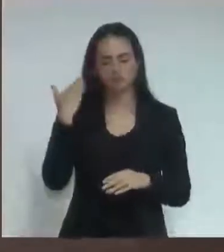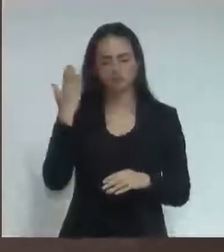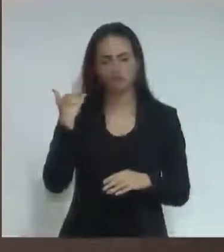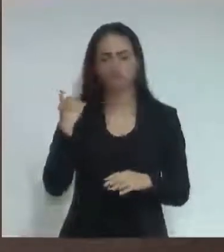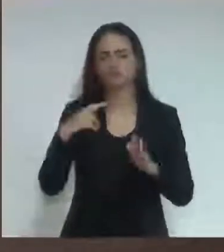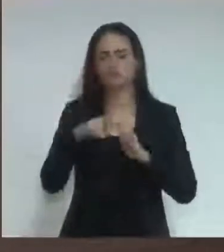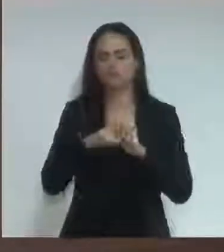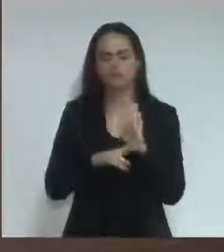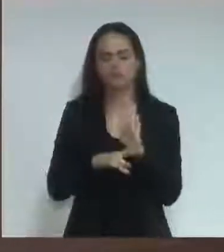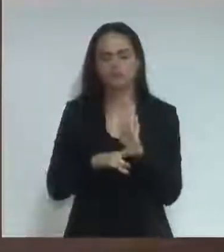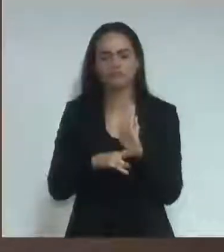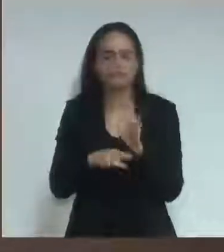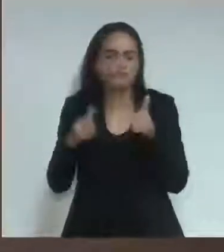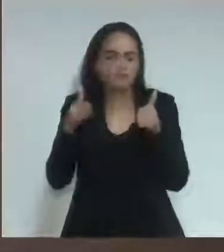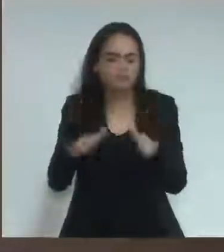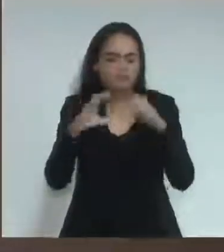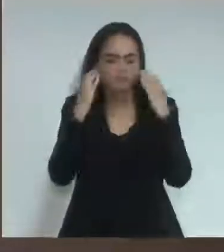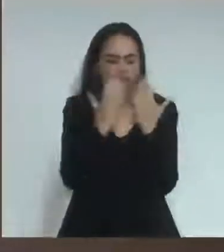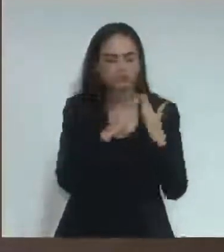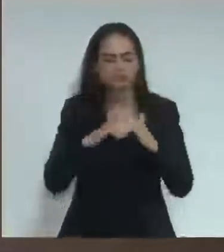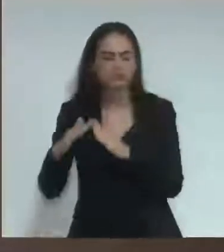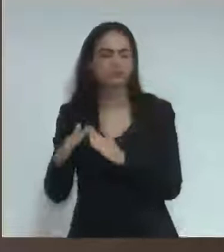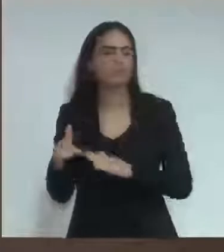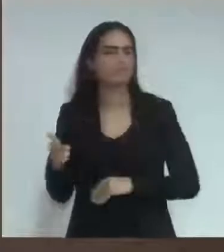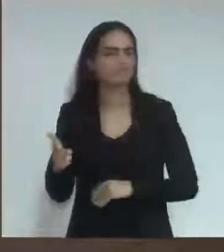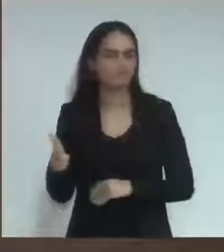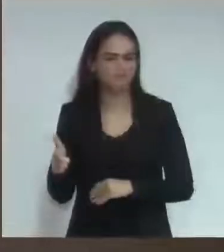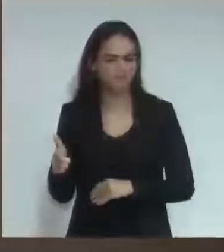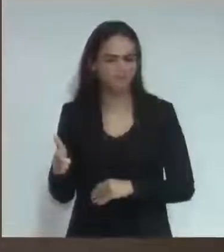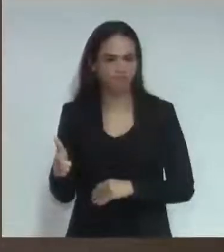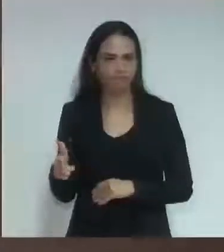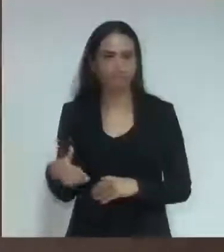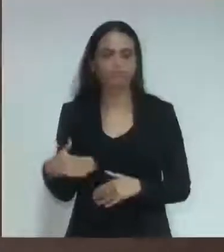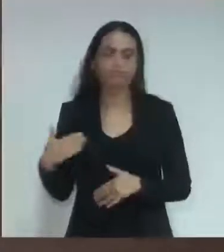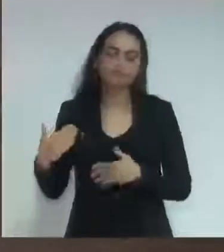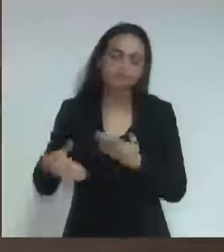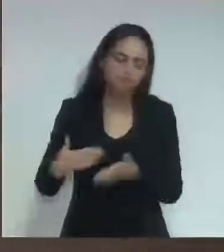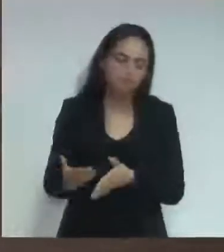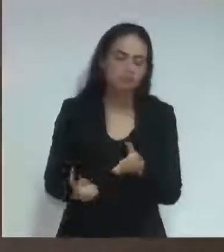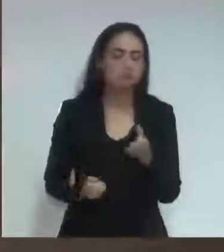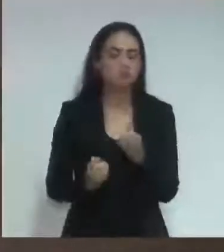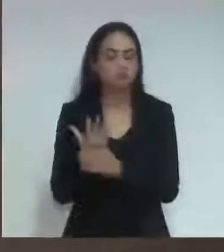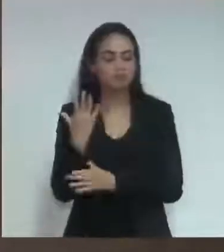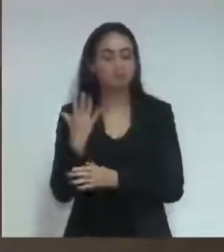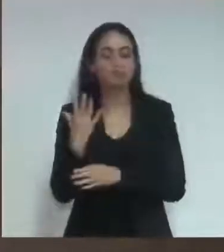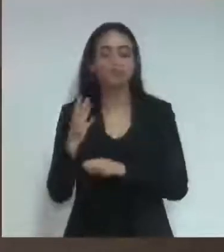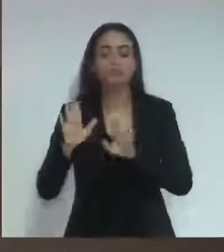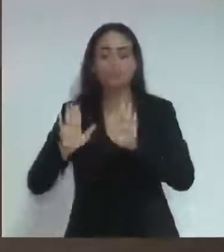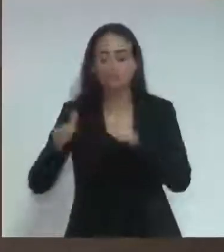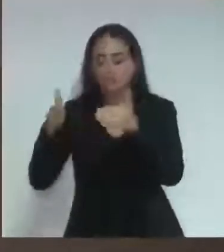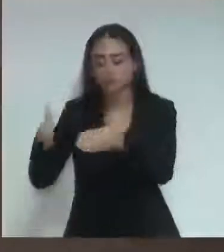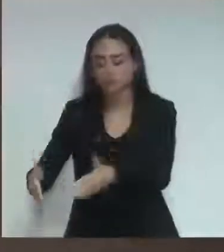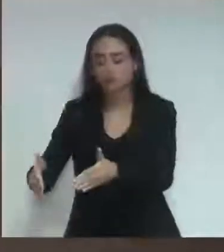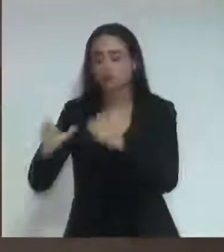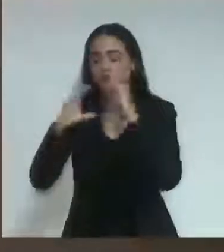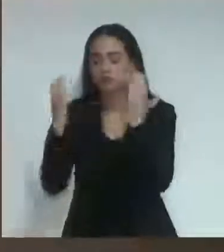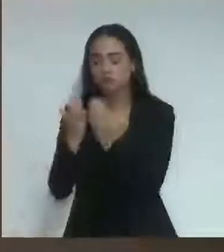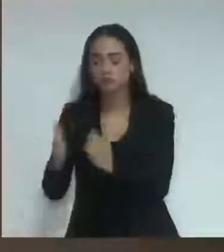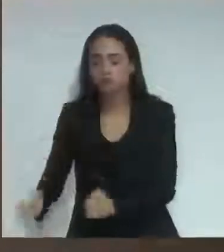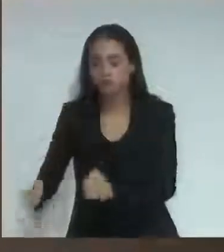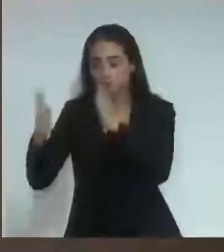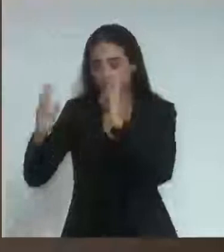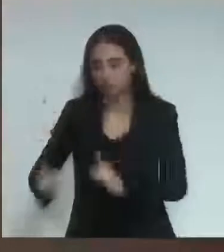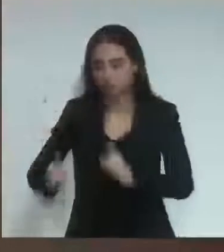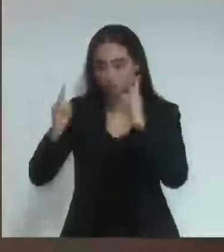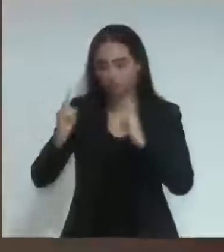condomínios horizontais. A gente tinha a lei que regia os condomínios, mas foi criada para prédios, para condomínios verticais, e ela não, em muitas situações elas